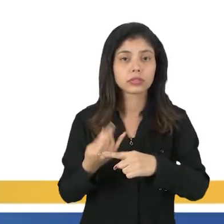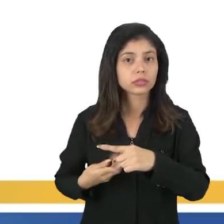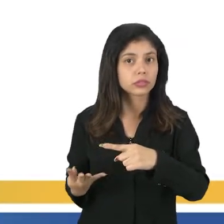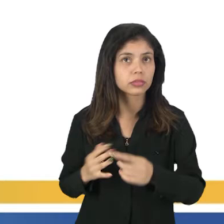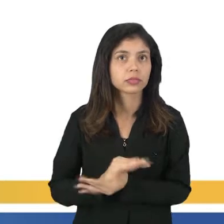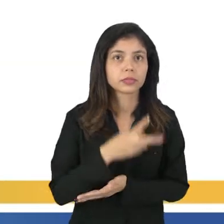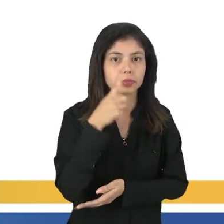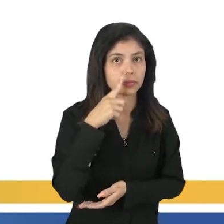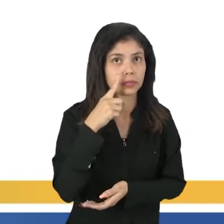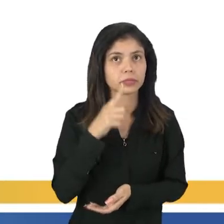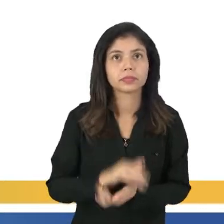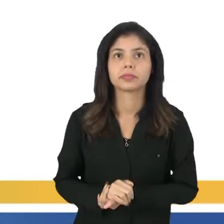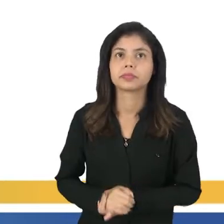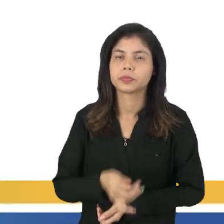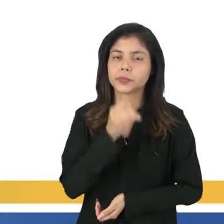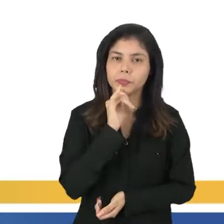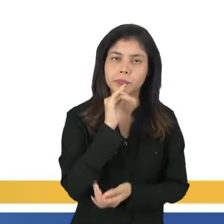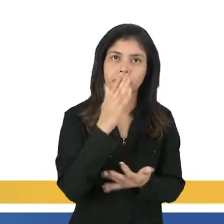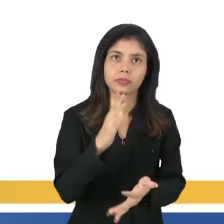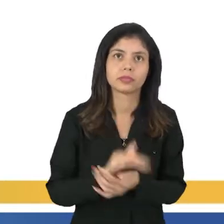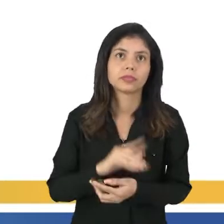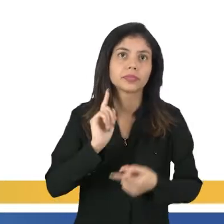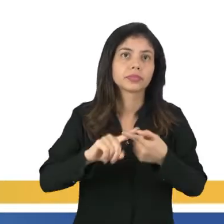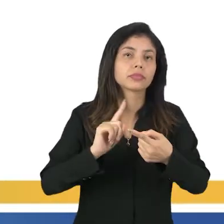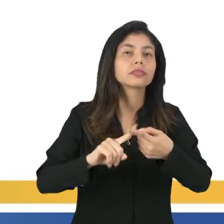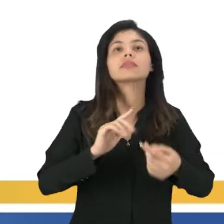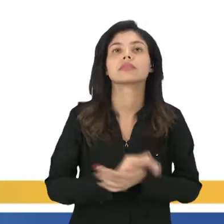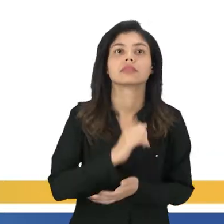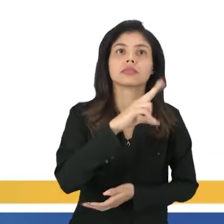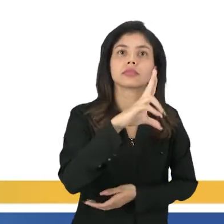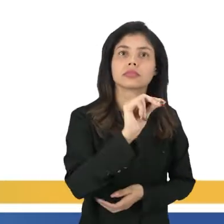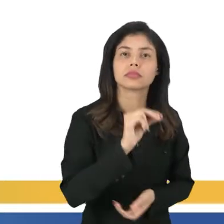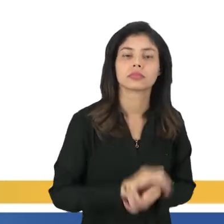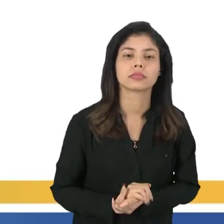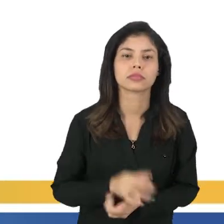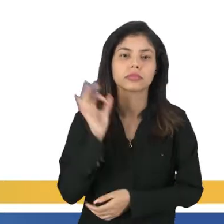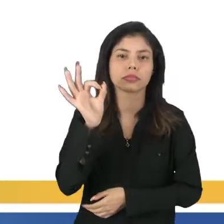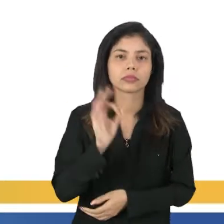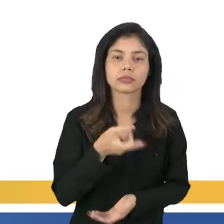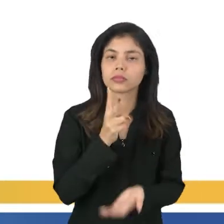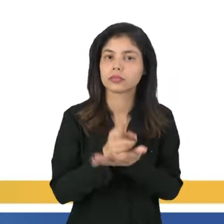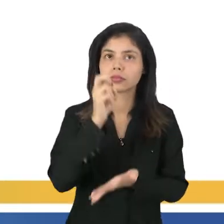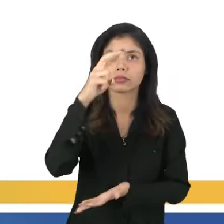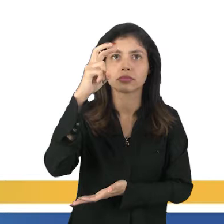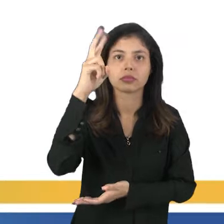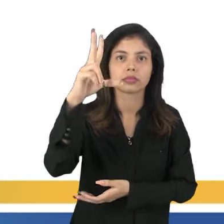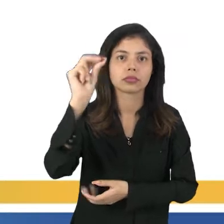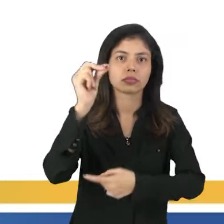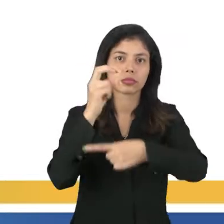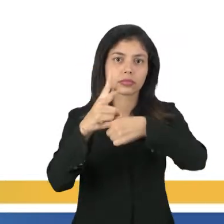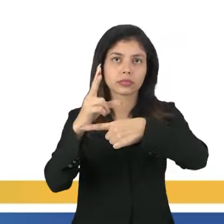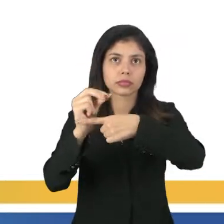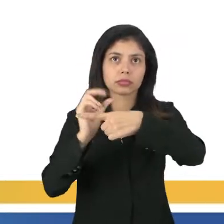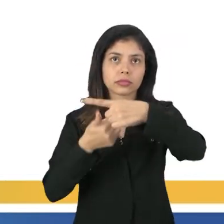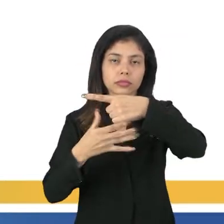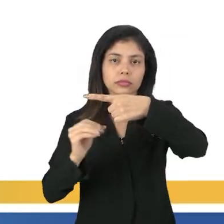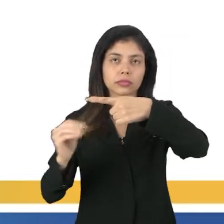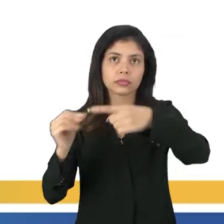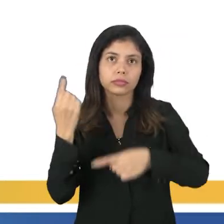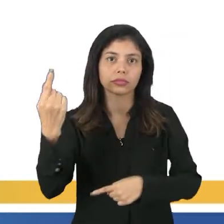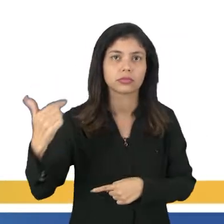e vejamos aqui alguns exemplos. Olha o primeiro. 50%, pessoal, é o mesmo que 50 sobre 100. Ou